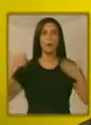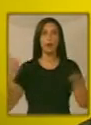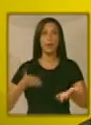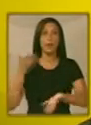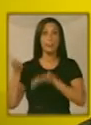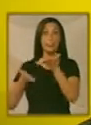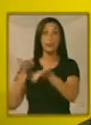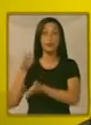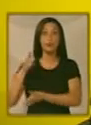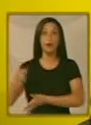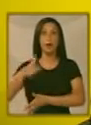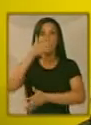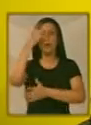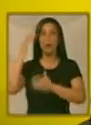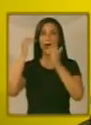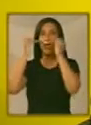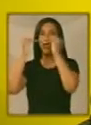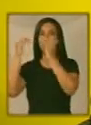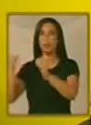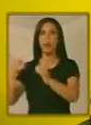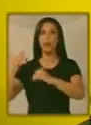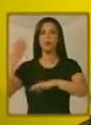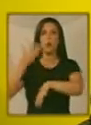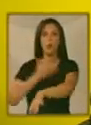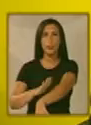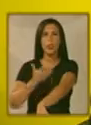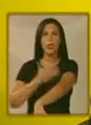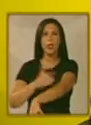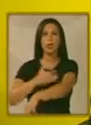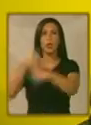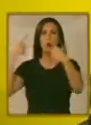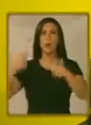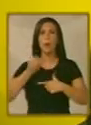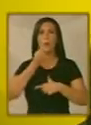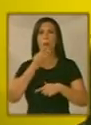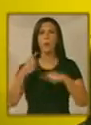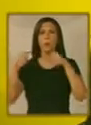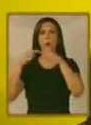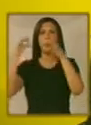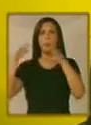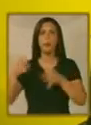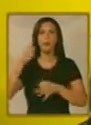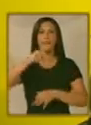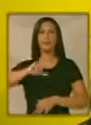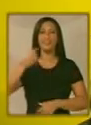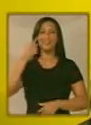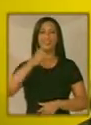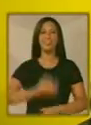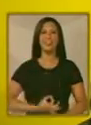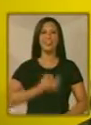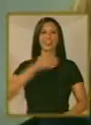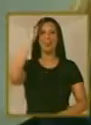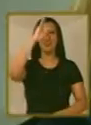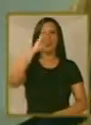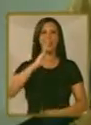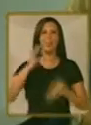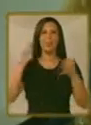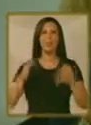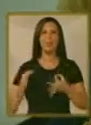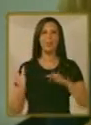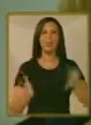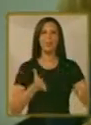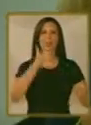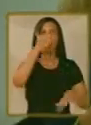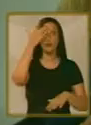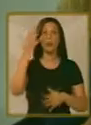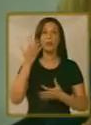incentivar esses atletas, dar condições para que eles tremem, né? E que eles consigam trazer muitas medalhas para nós. Com As pessoas que